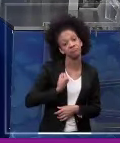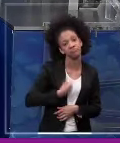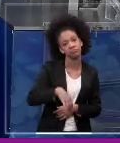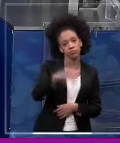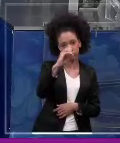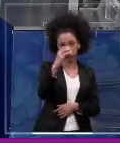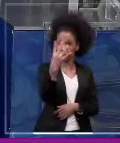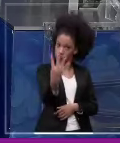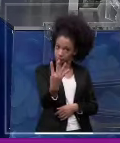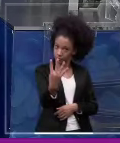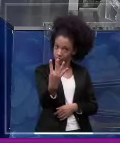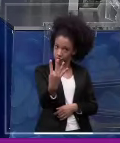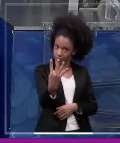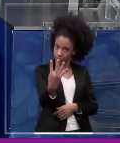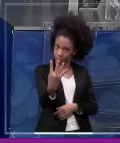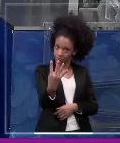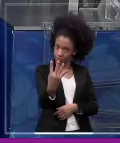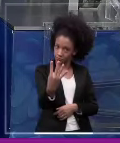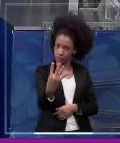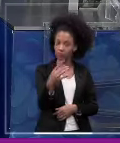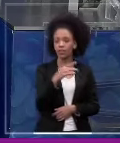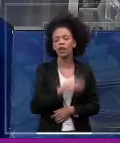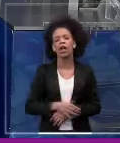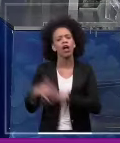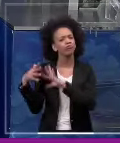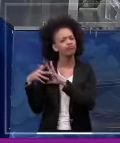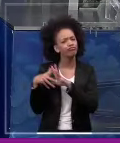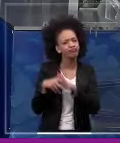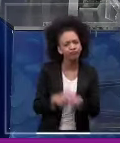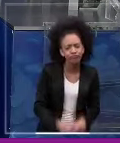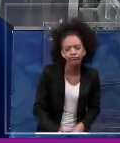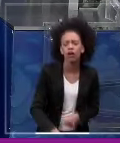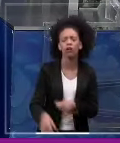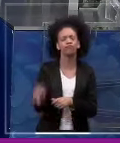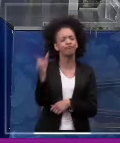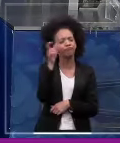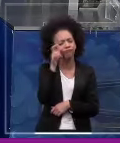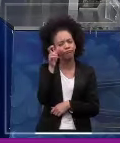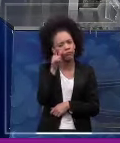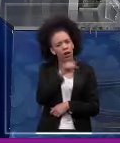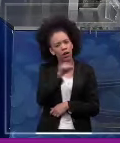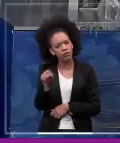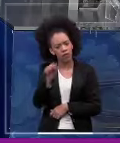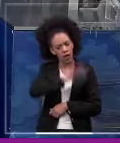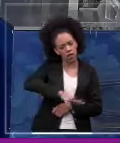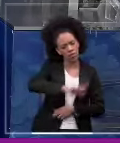Marrom, 04. A nossa transmissão direto aqui do espaço Loterias Caixa.